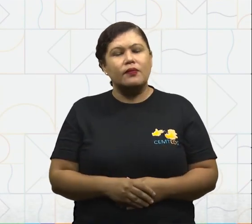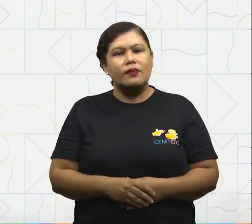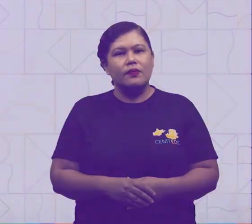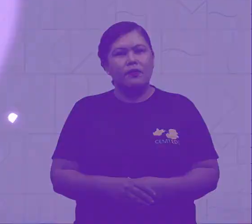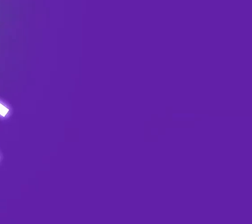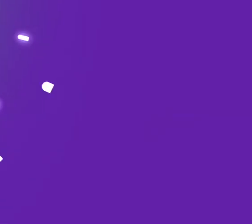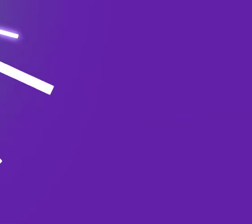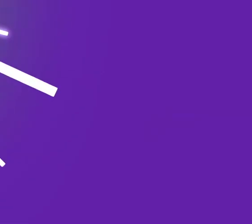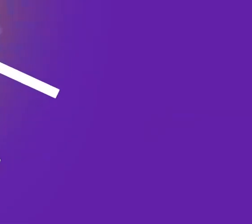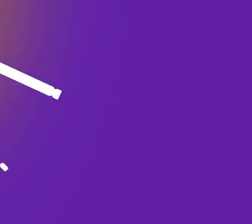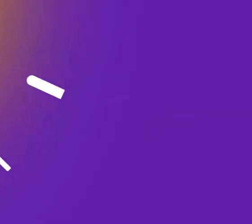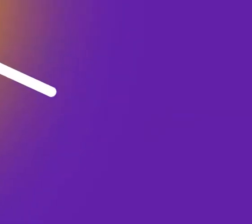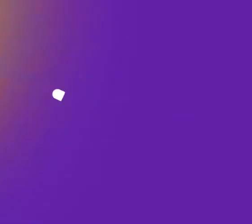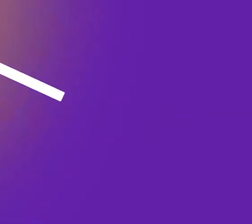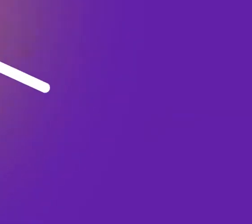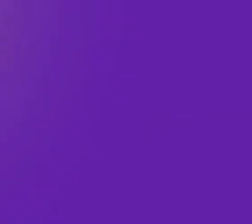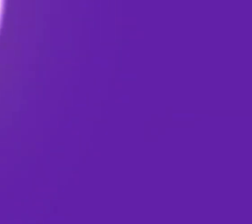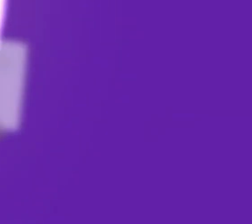revisão.